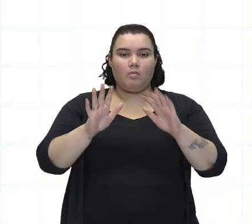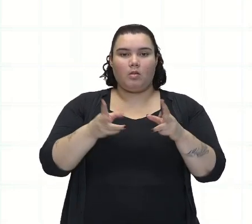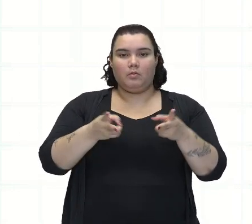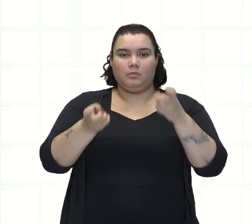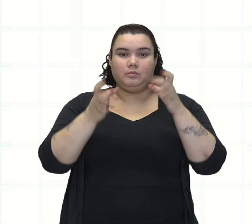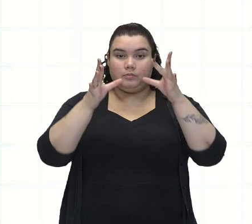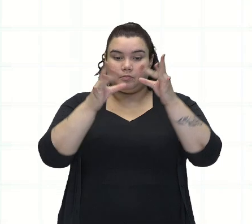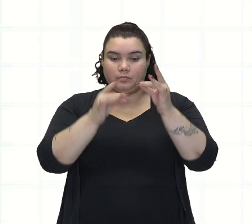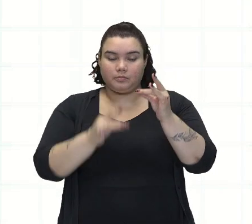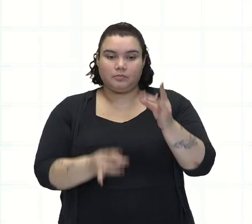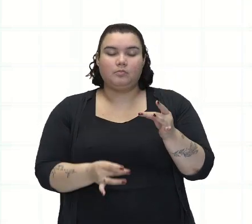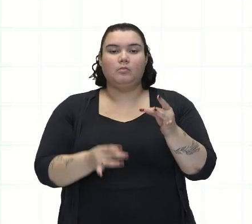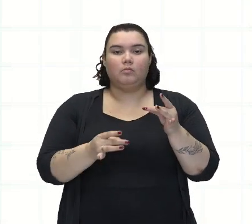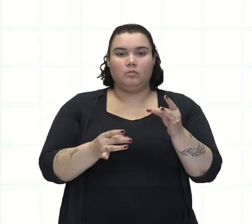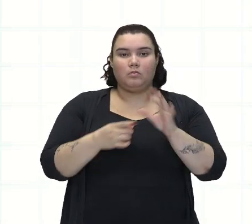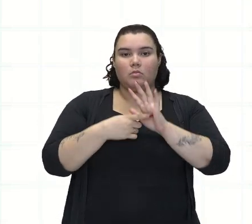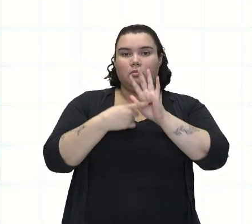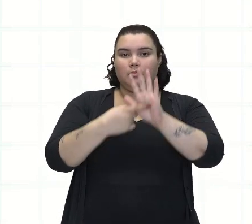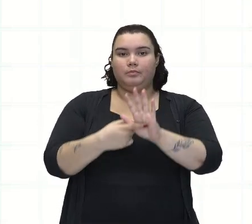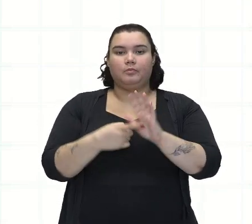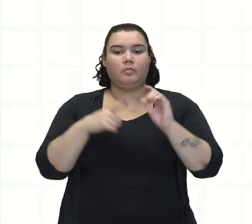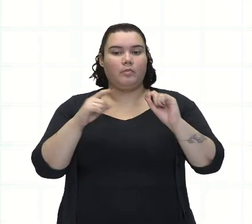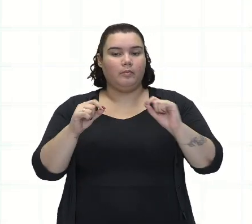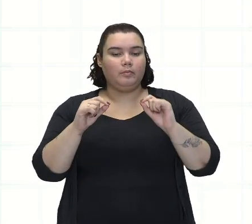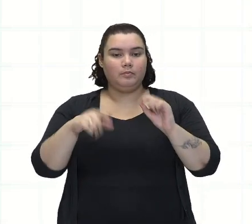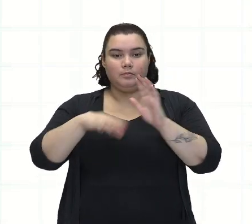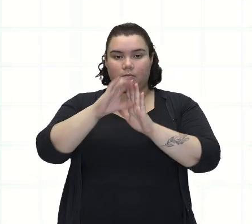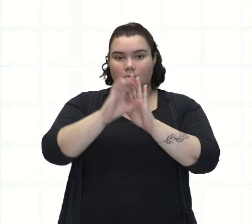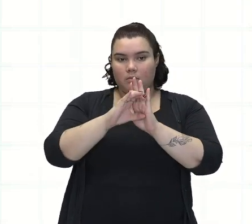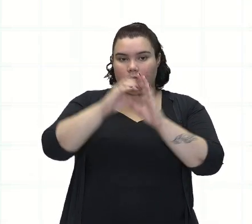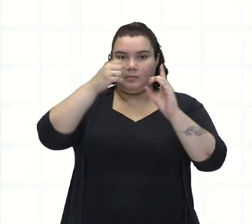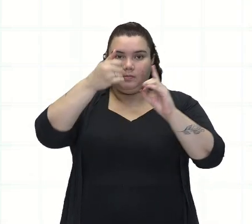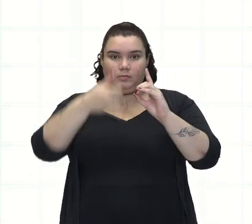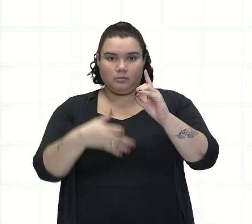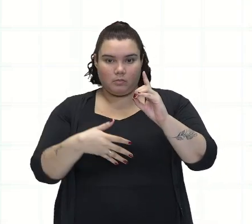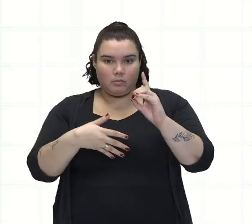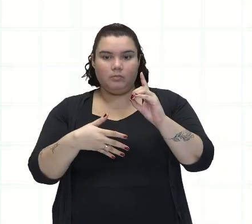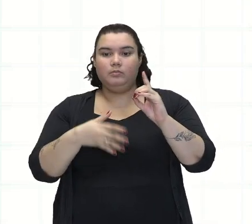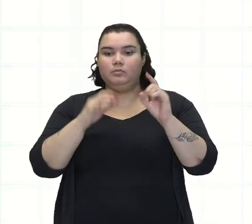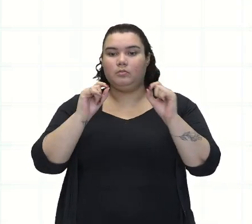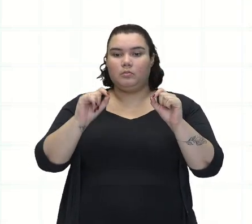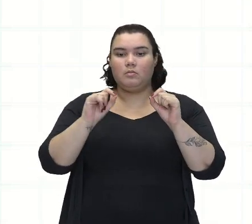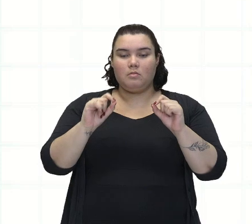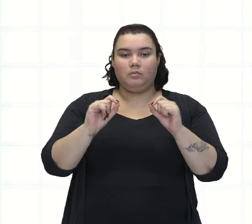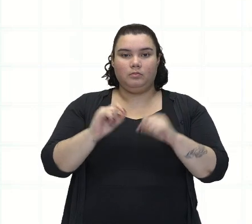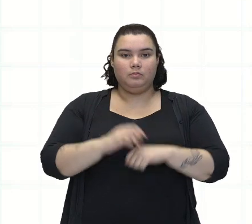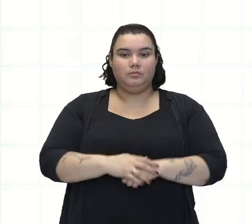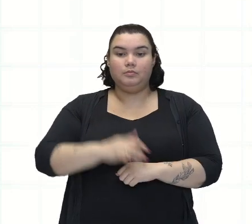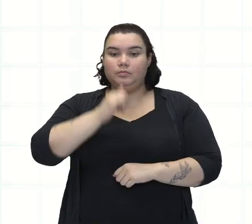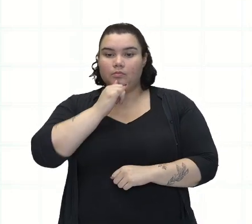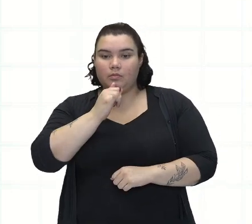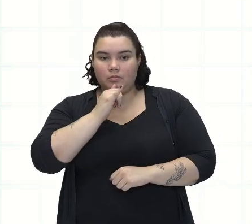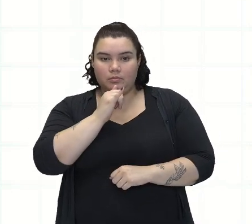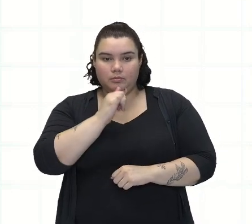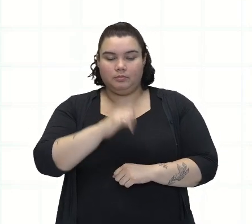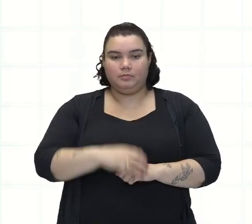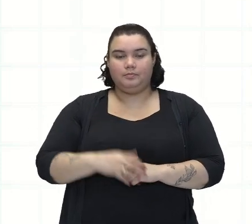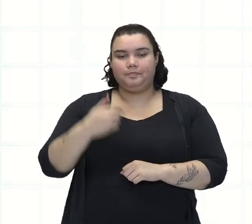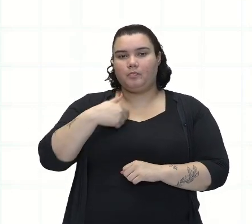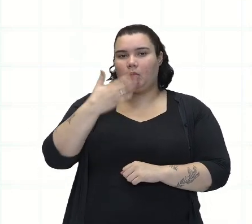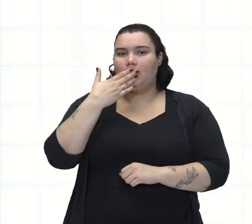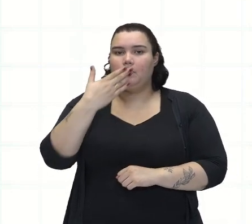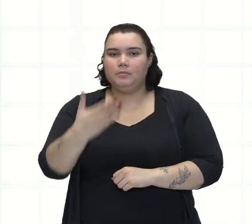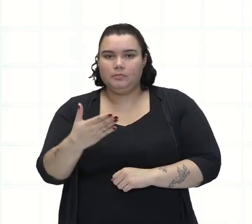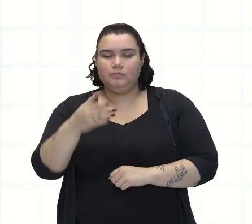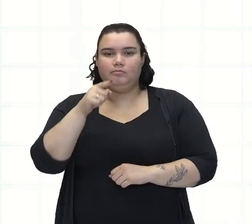detalhe que foi colocado no conceito de descrição, que, por exemplo, se eu pedisse para